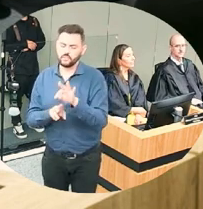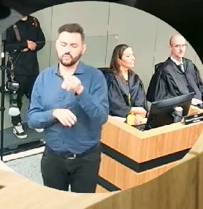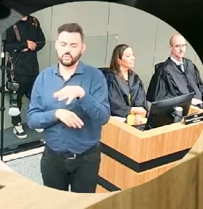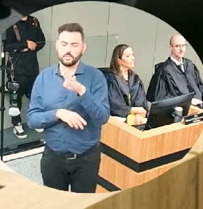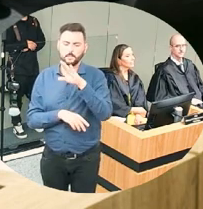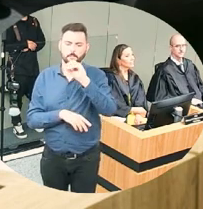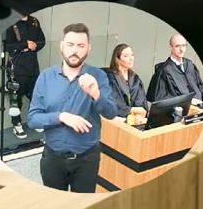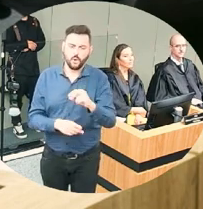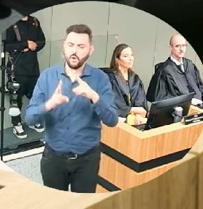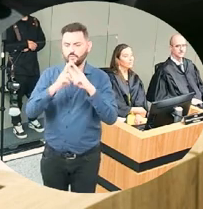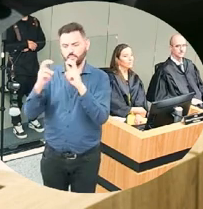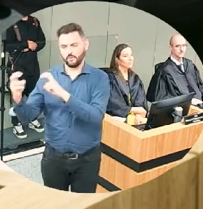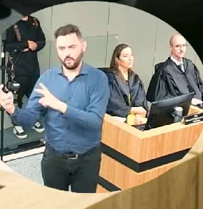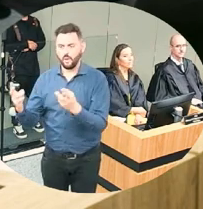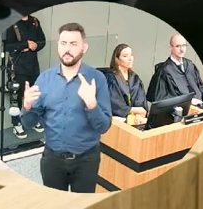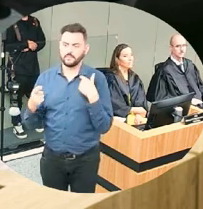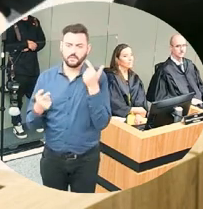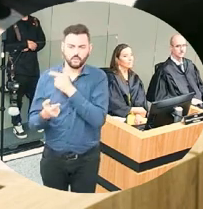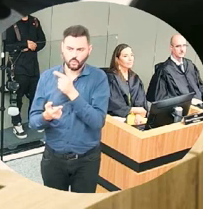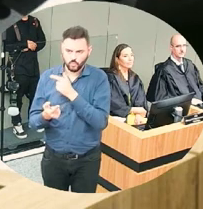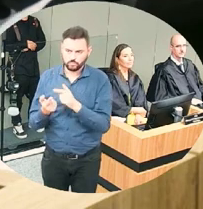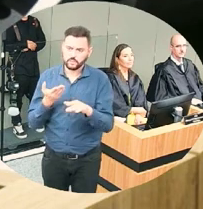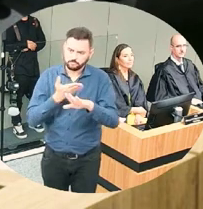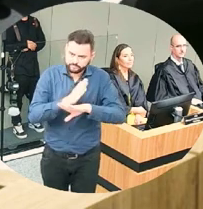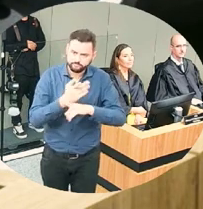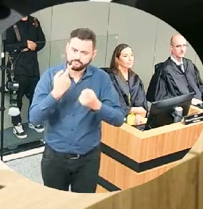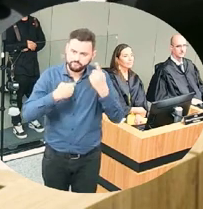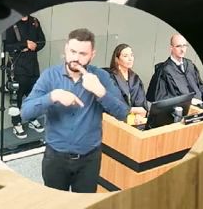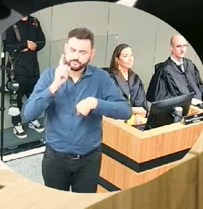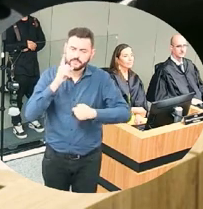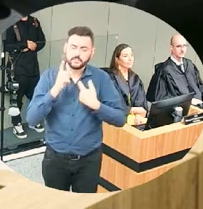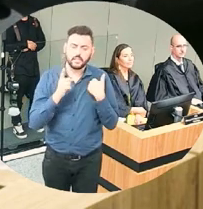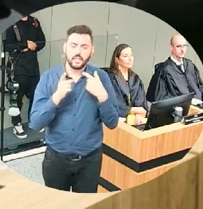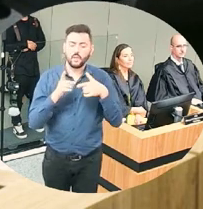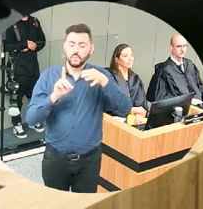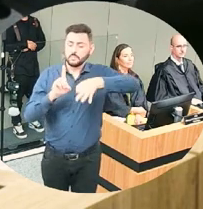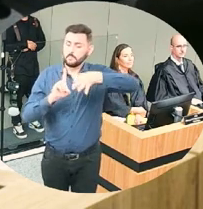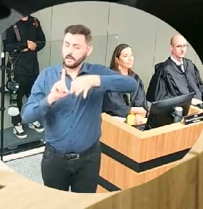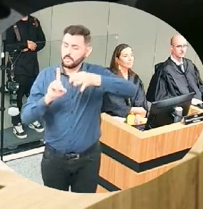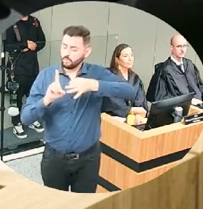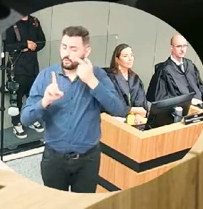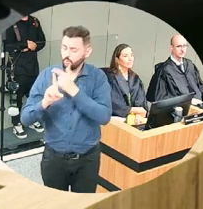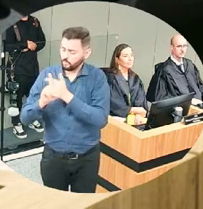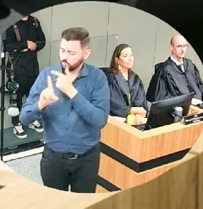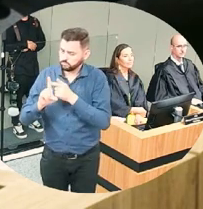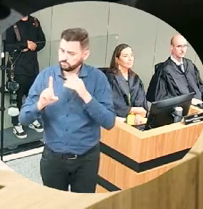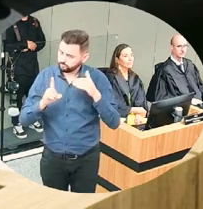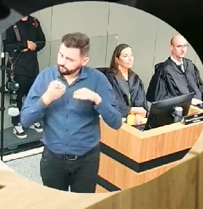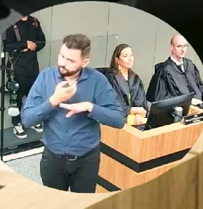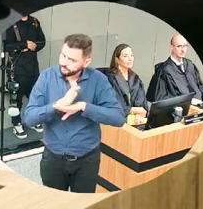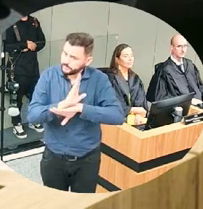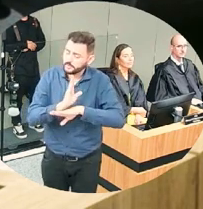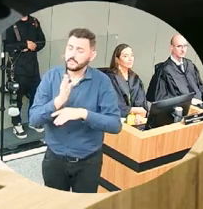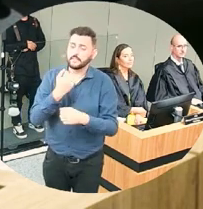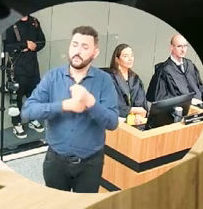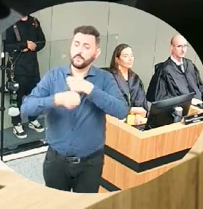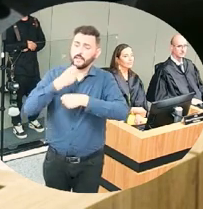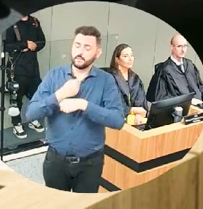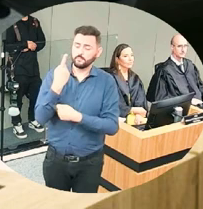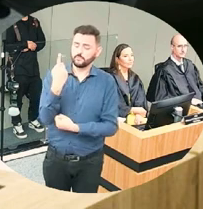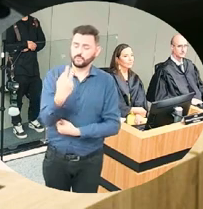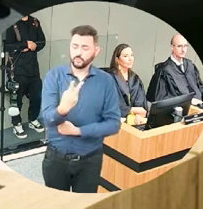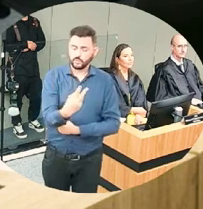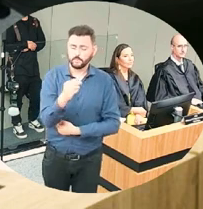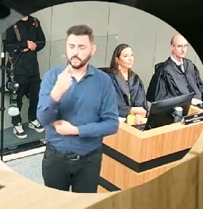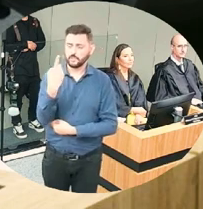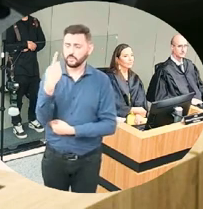Florianópolis foi promovida por merecimento ao cargo de desembargadora e tomou posse em 24 de agosto de